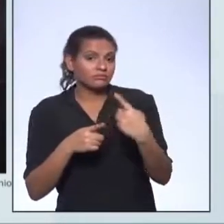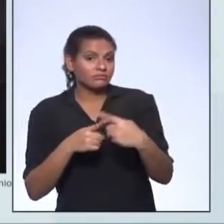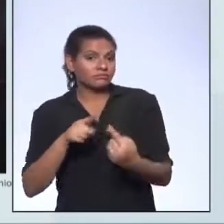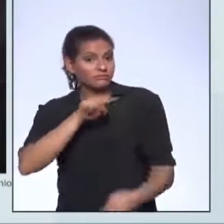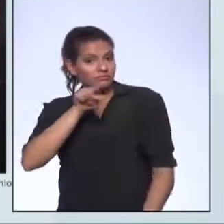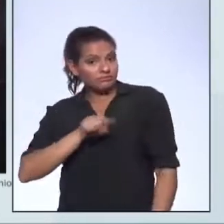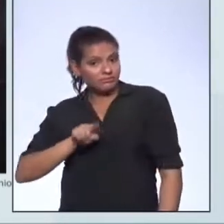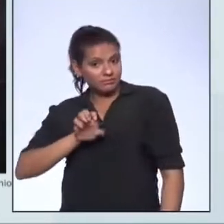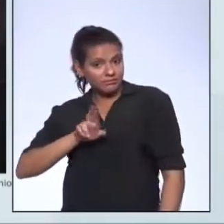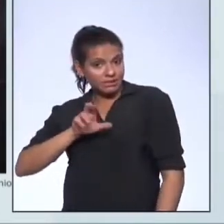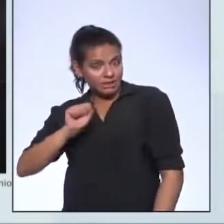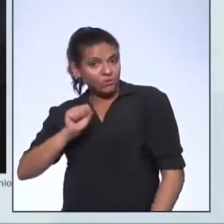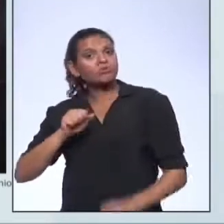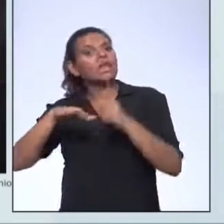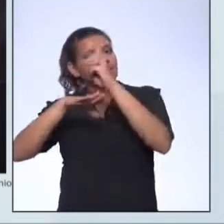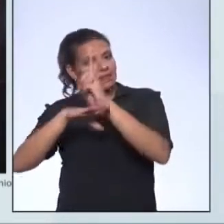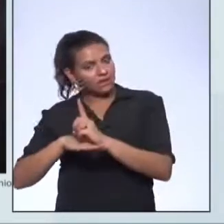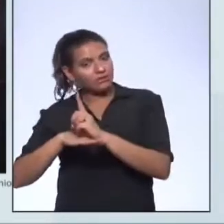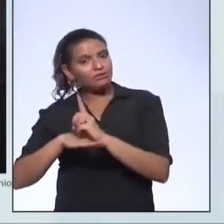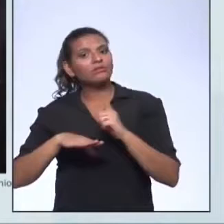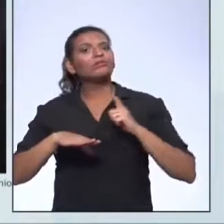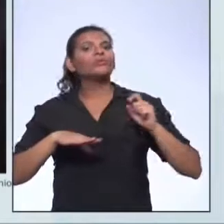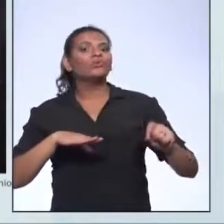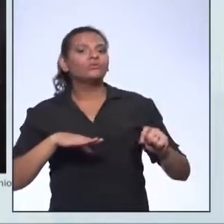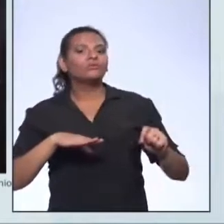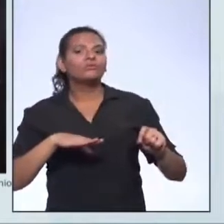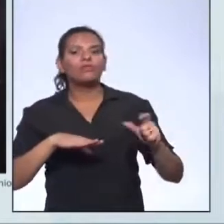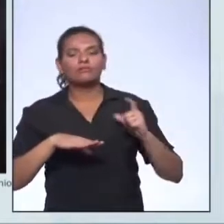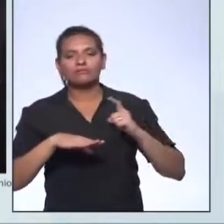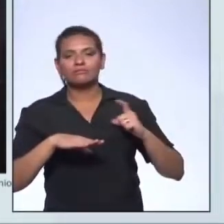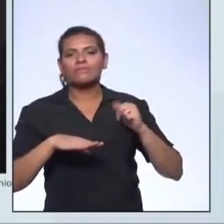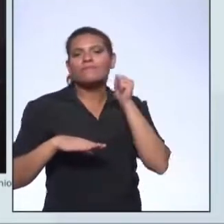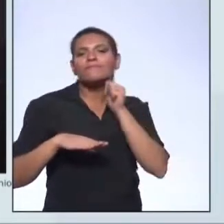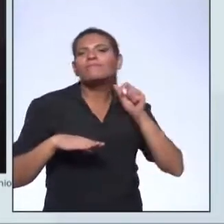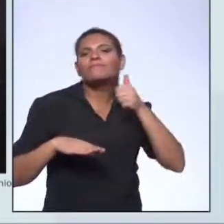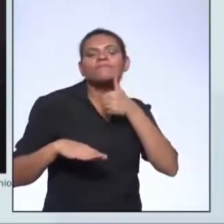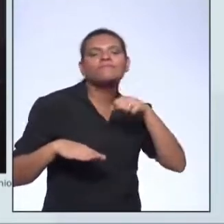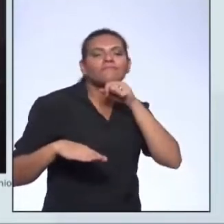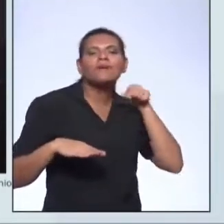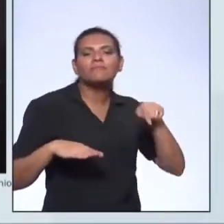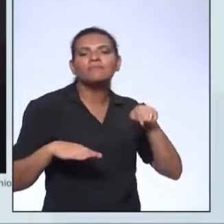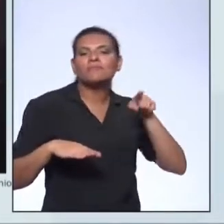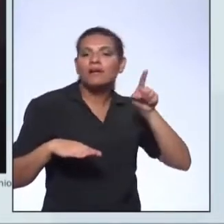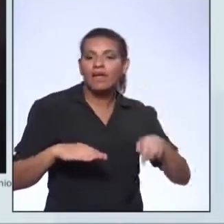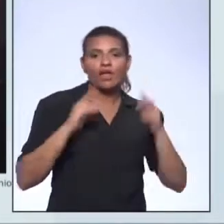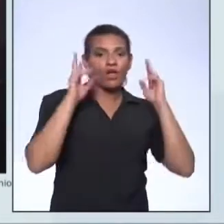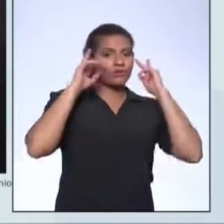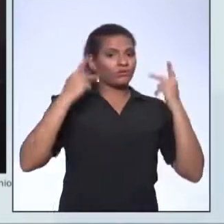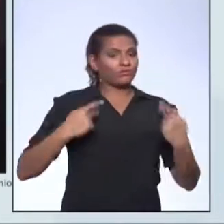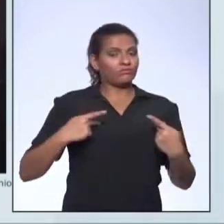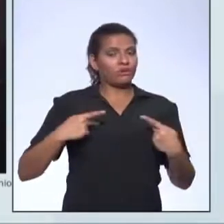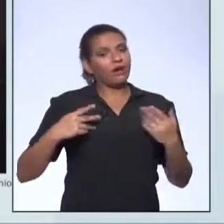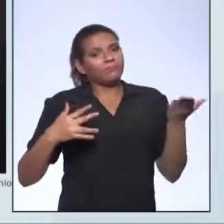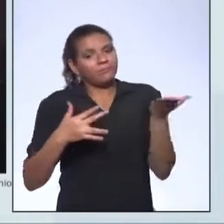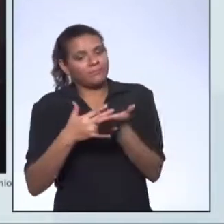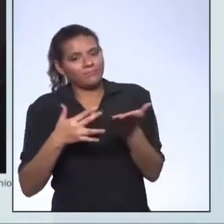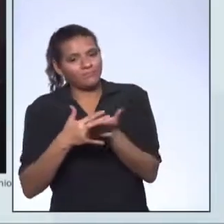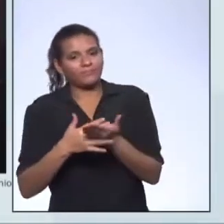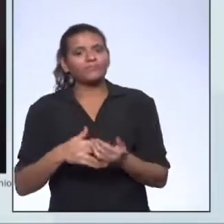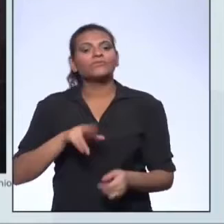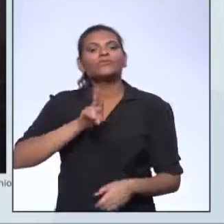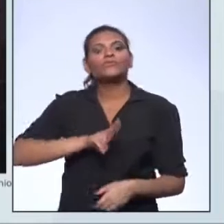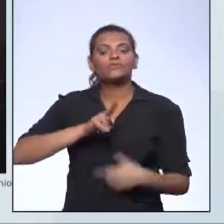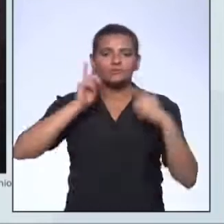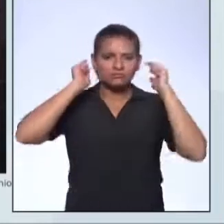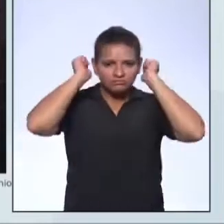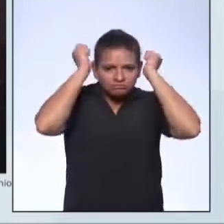mortal. Então, ele é um semideus. Ele veste uma pele de leão, cujo rabo é visível, e a cabeça é usada como um capacete.